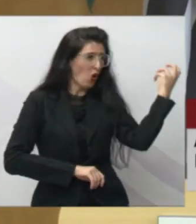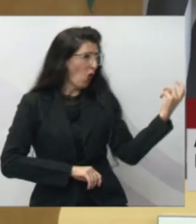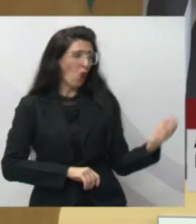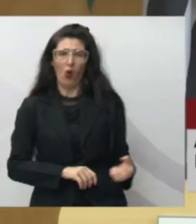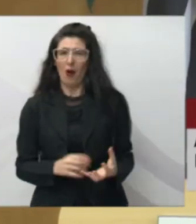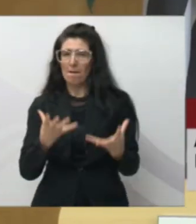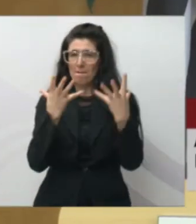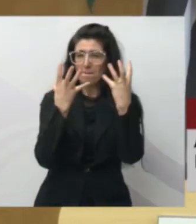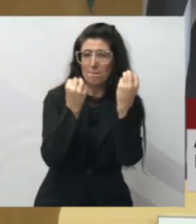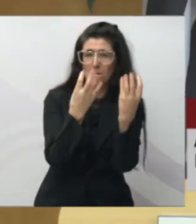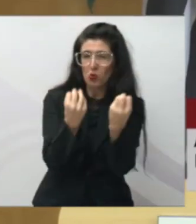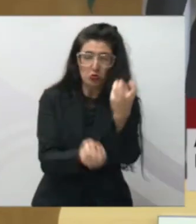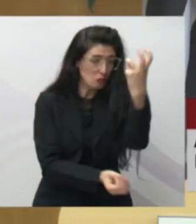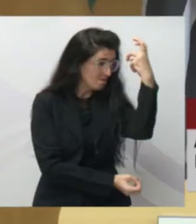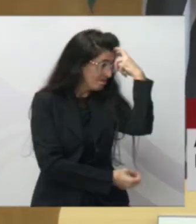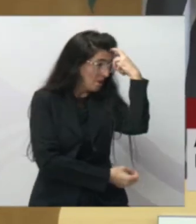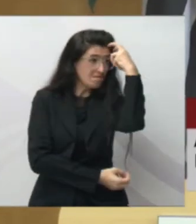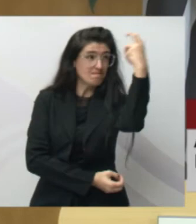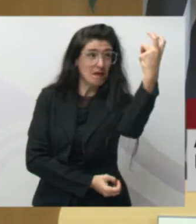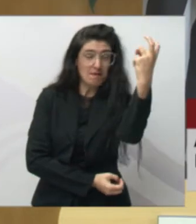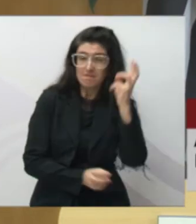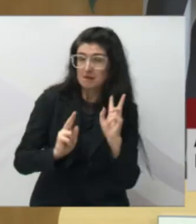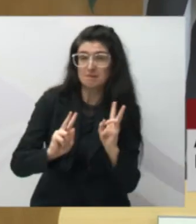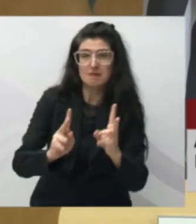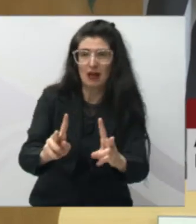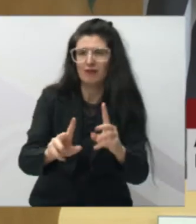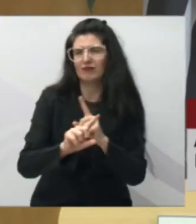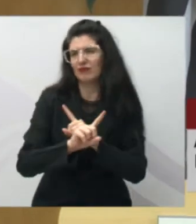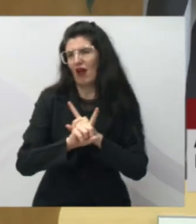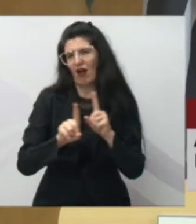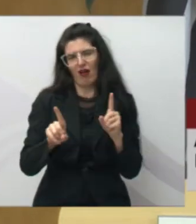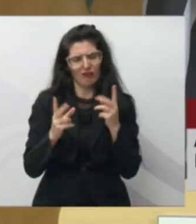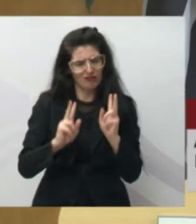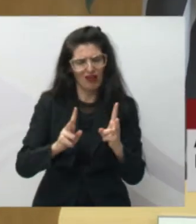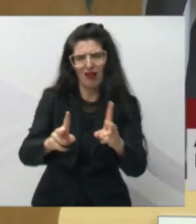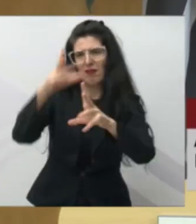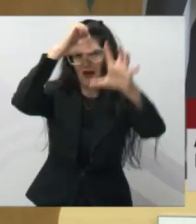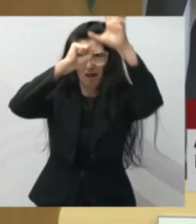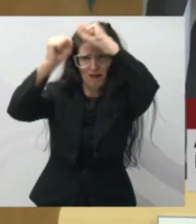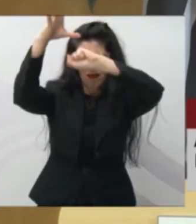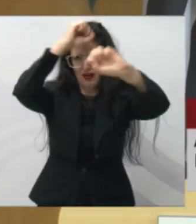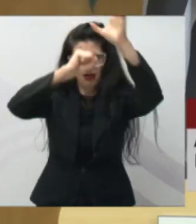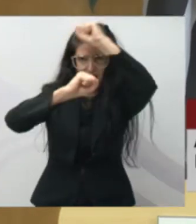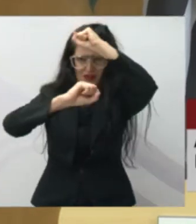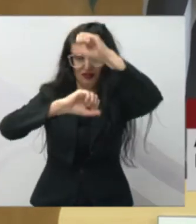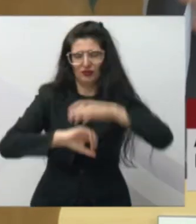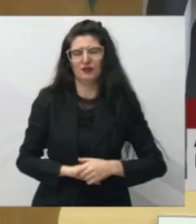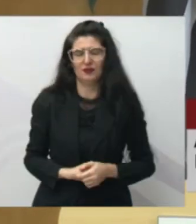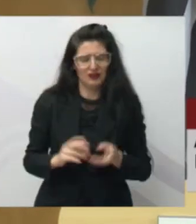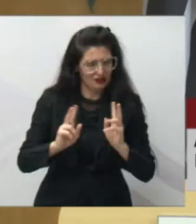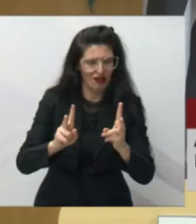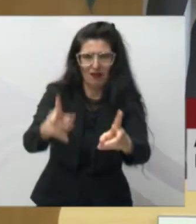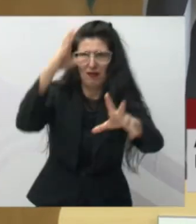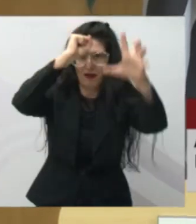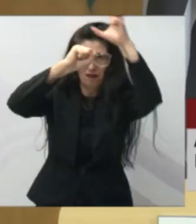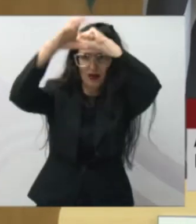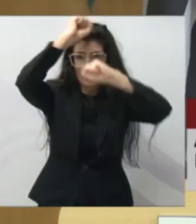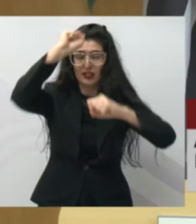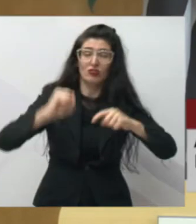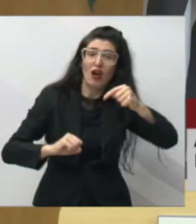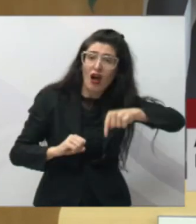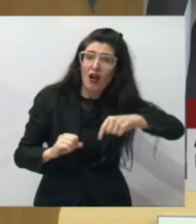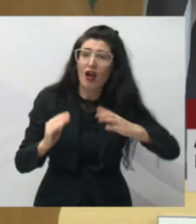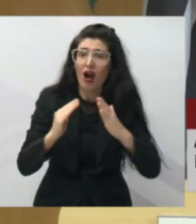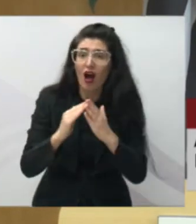gente sabe que muitos que nos criticam, quando chega aqui, acaba vendo que é diferente, porque aqui é a casa de leis, aqui é onde você tem que